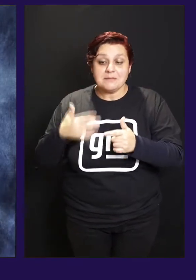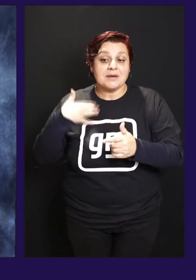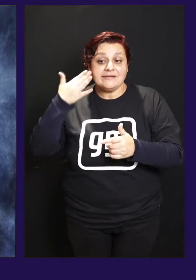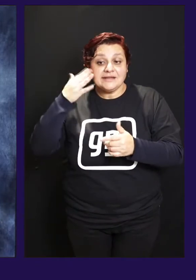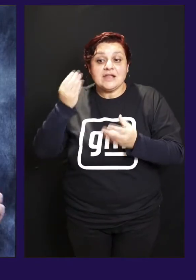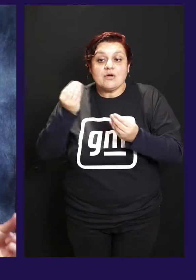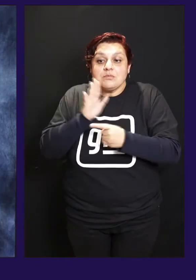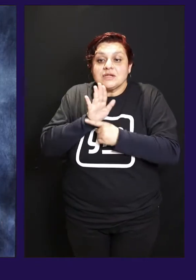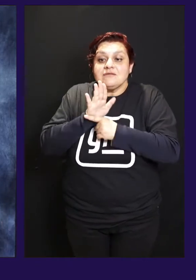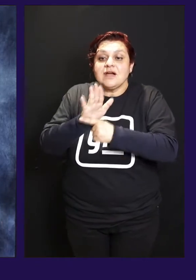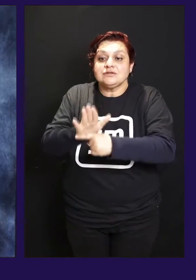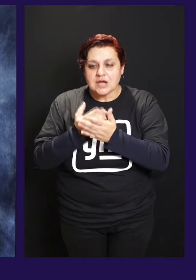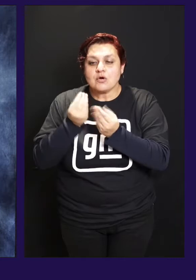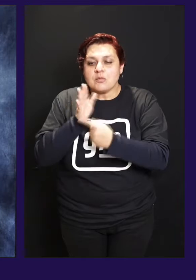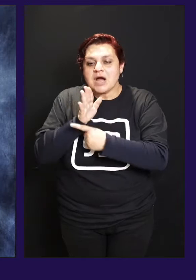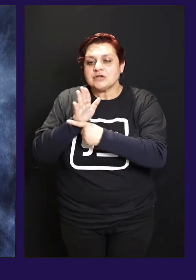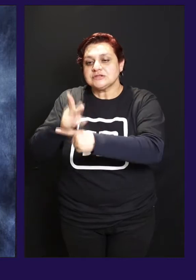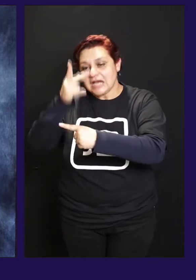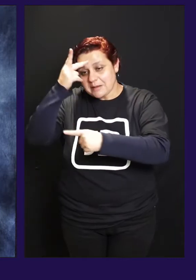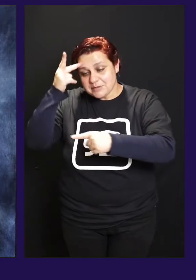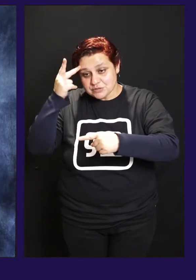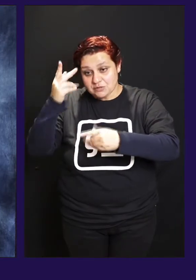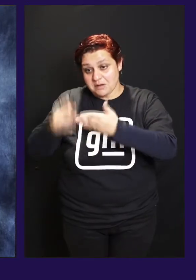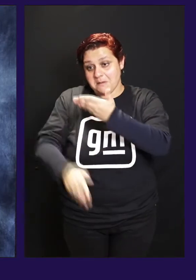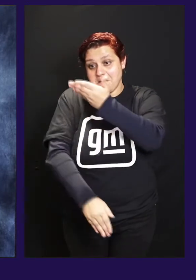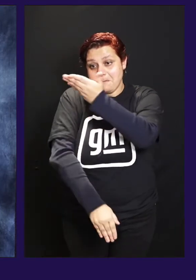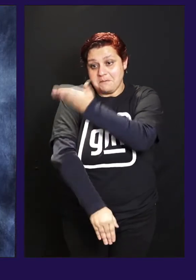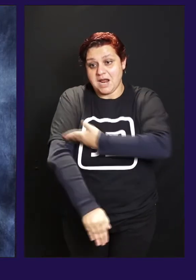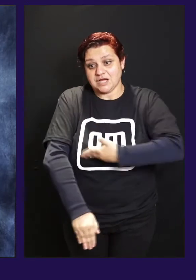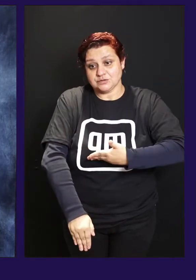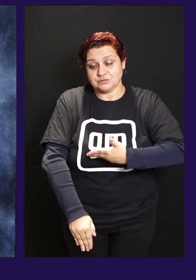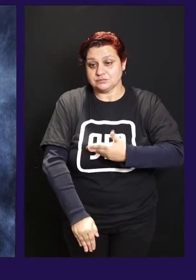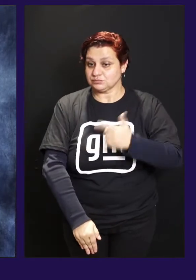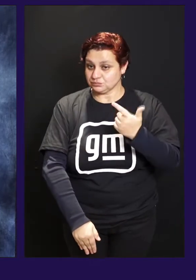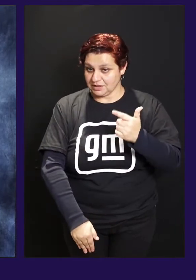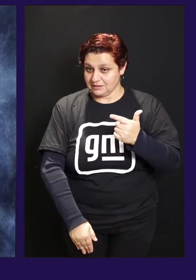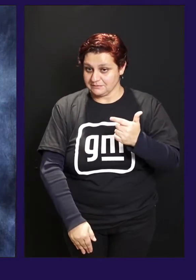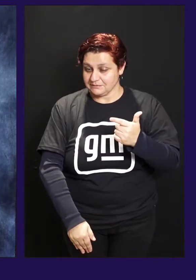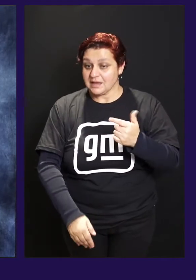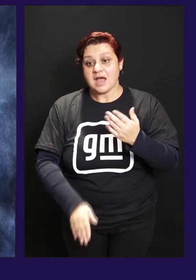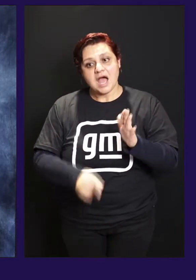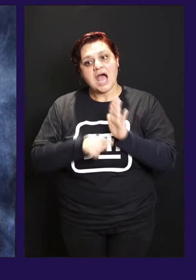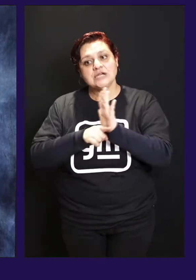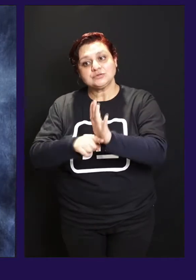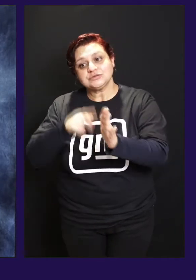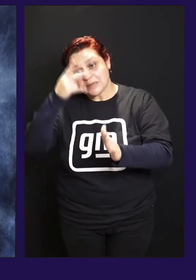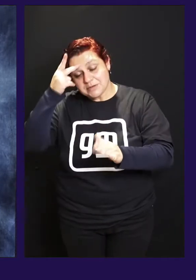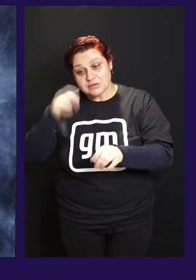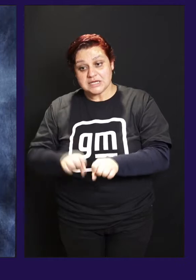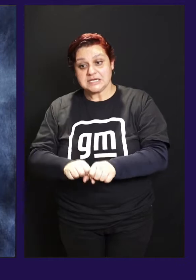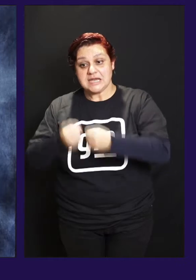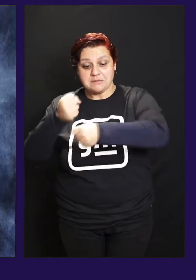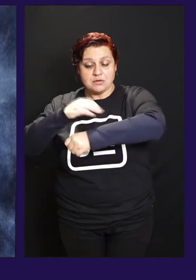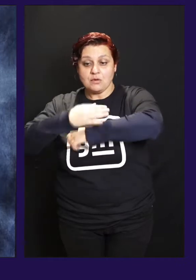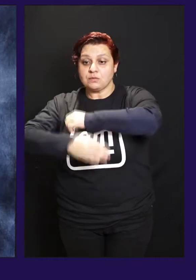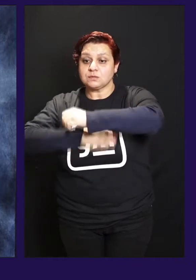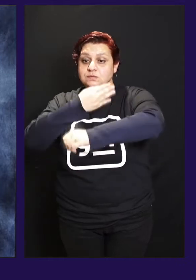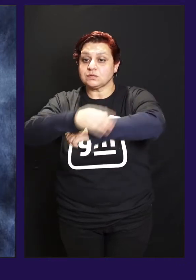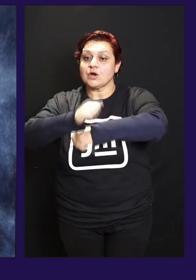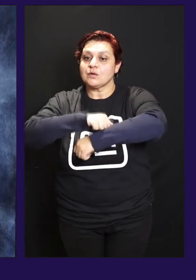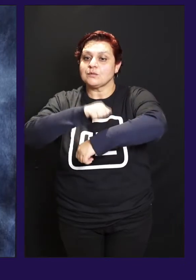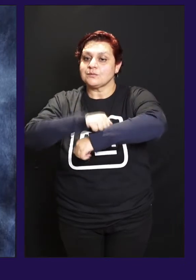e as costas dele, dá para ver no horizonte, assim, que é um dinossauro muito grande. O nosso conceito e ideia de